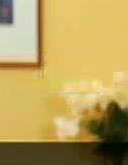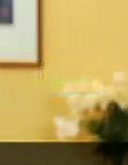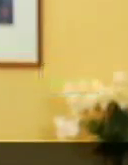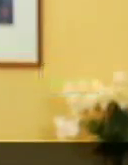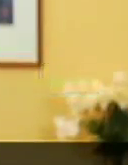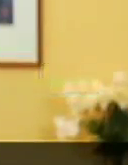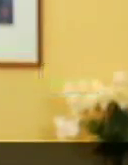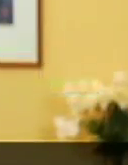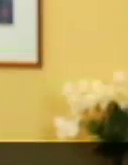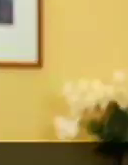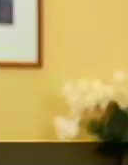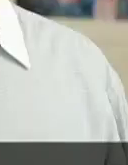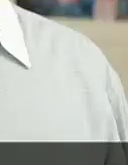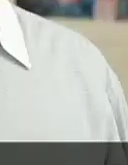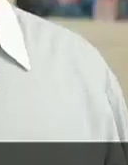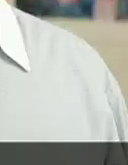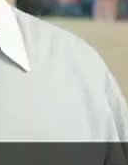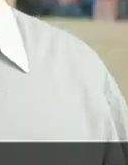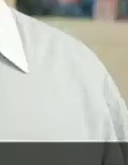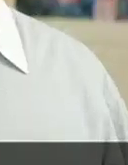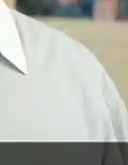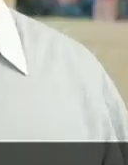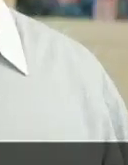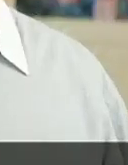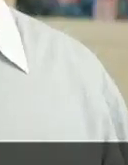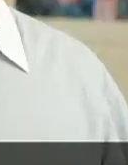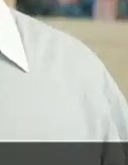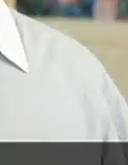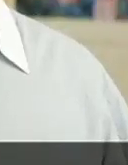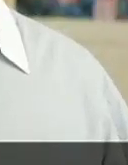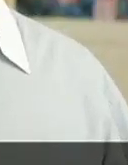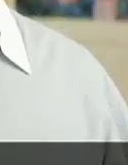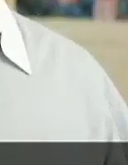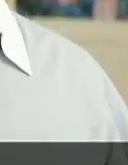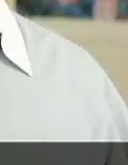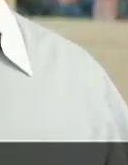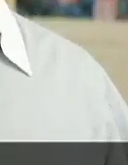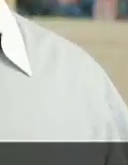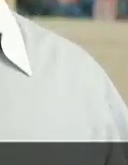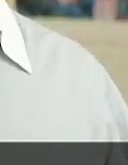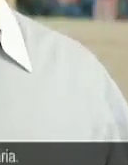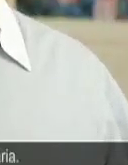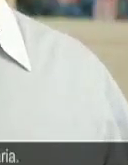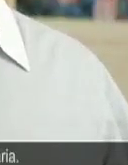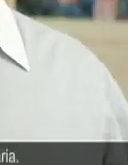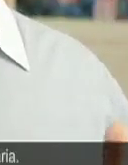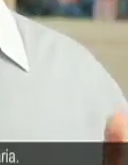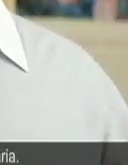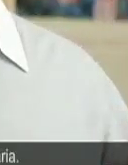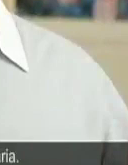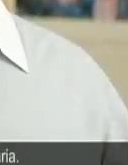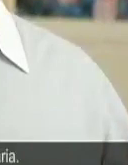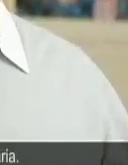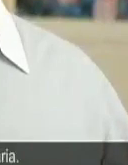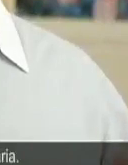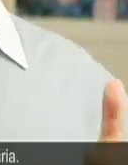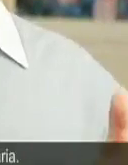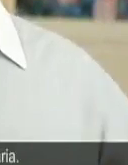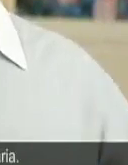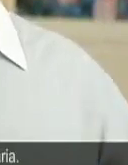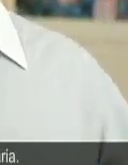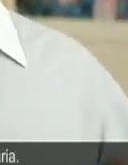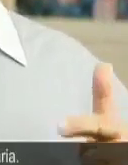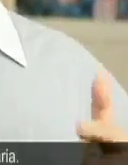O sol nasce para todos. Vivemos um caos no DF. Juntos com a Democracia Cristã poderemos construir uma